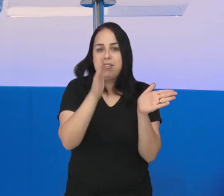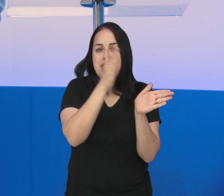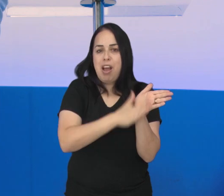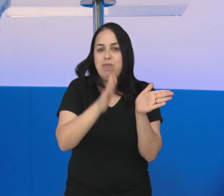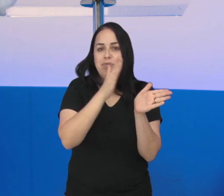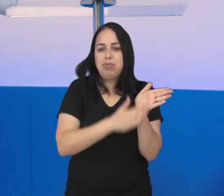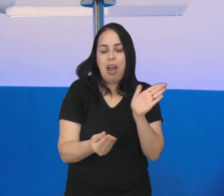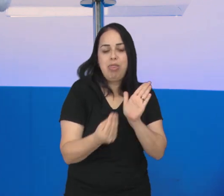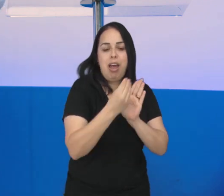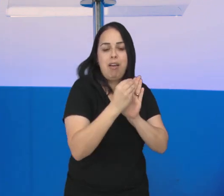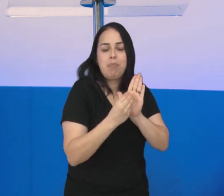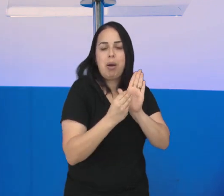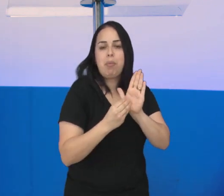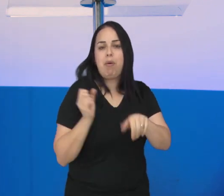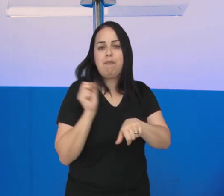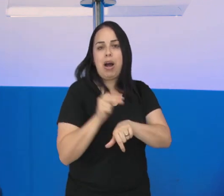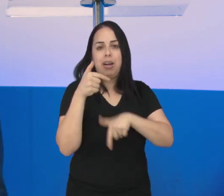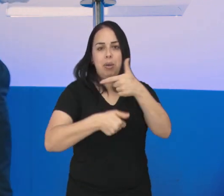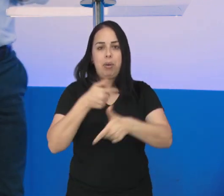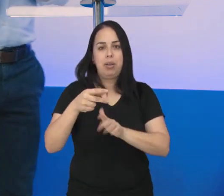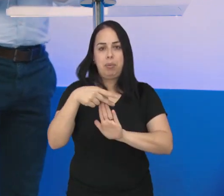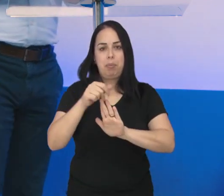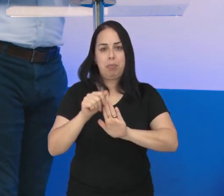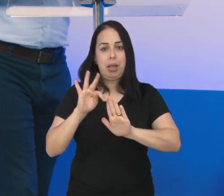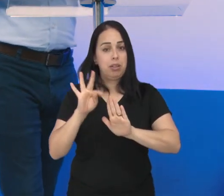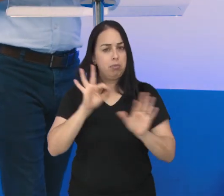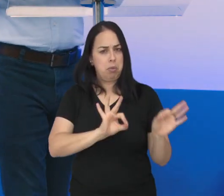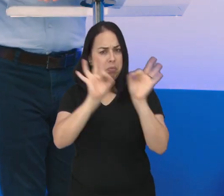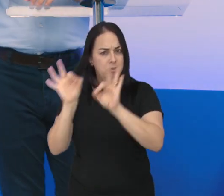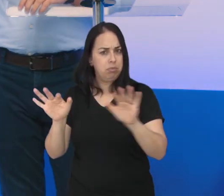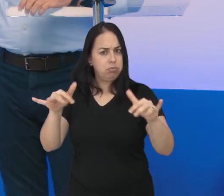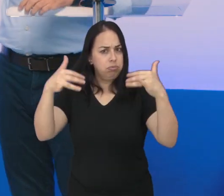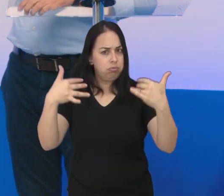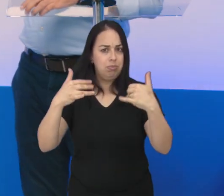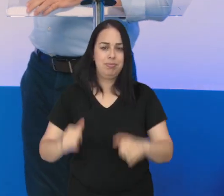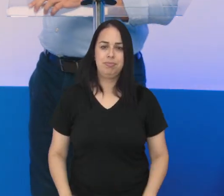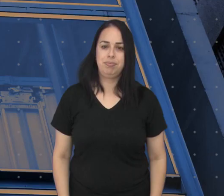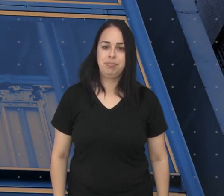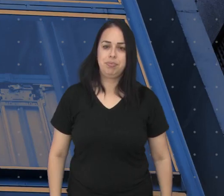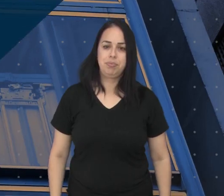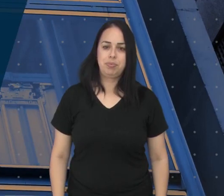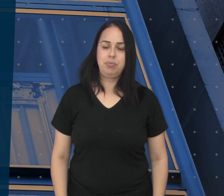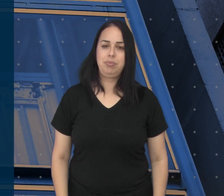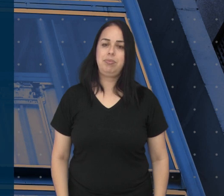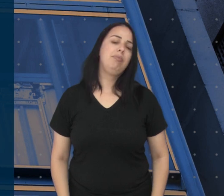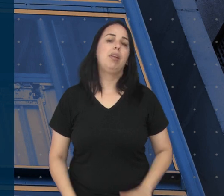nossa agenda de serviços com as vagas de trabalho disponíveis no PAT de São José. Vamos dar uma olhada?